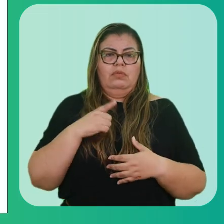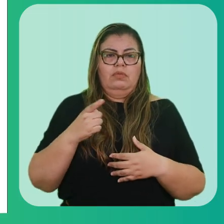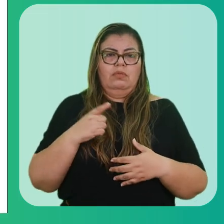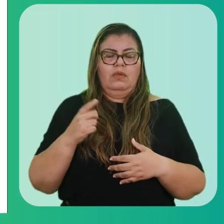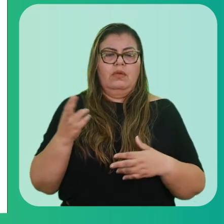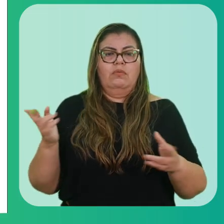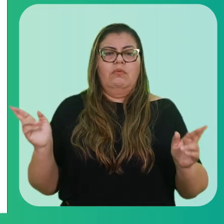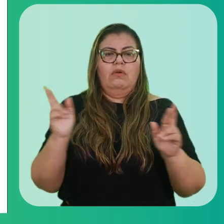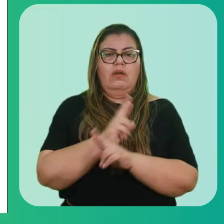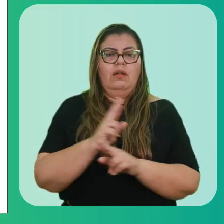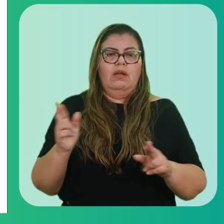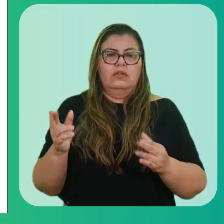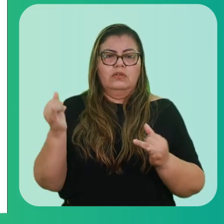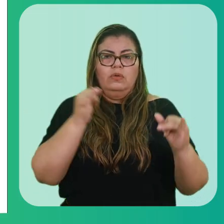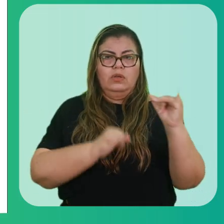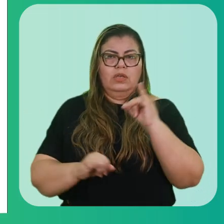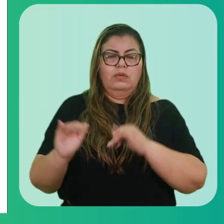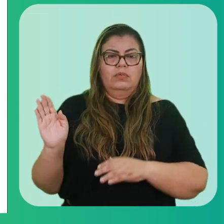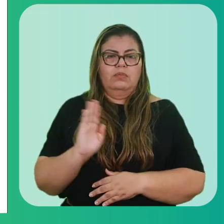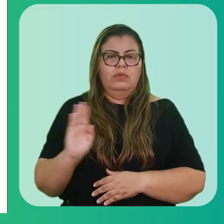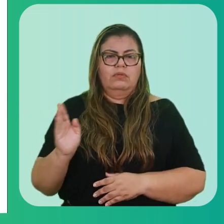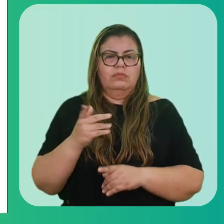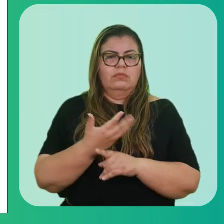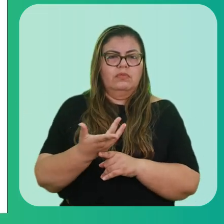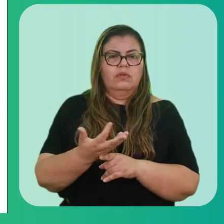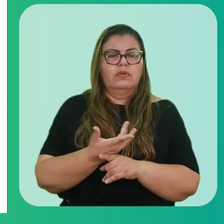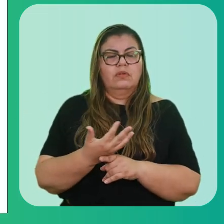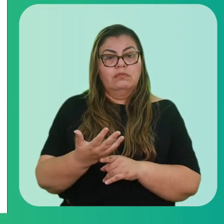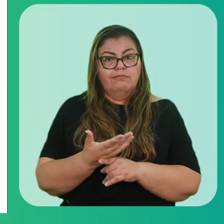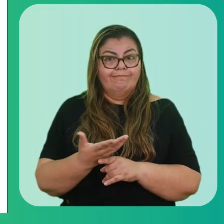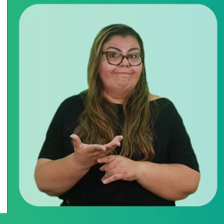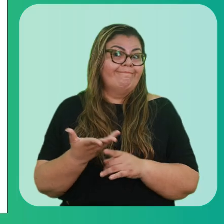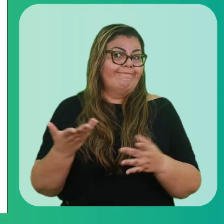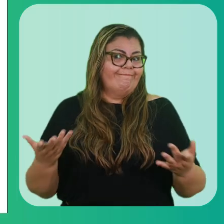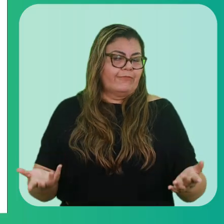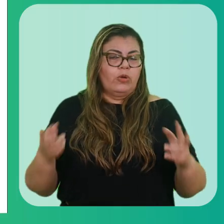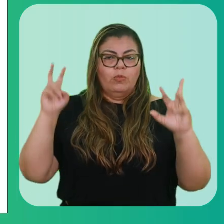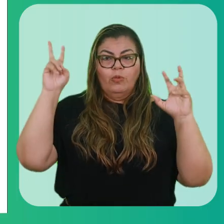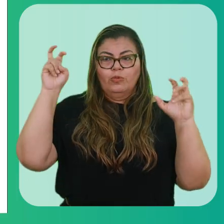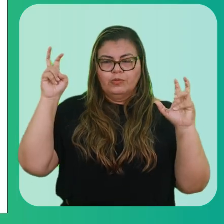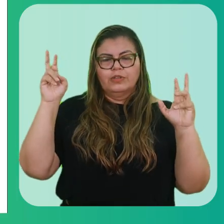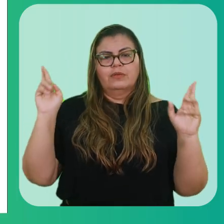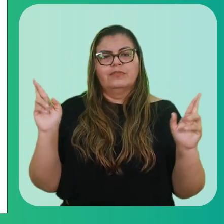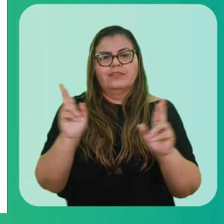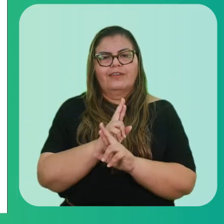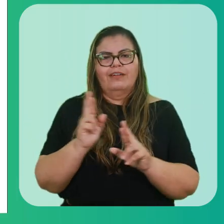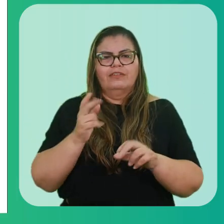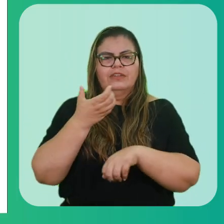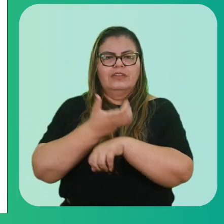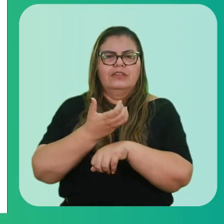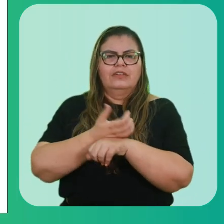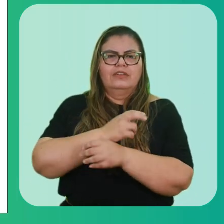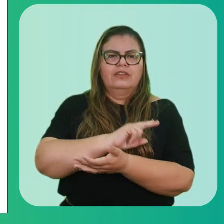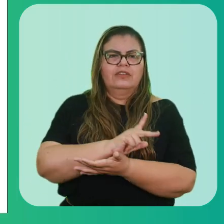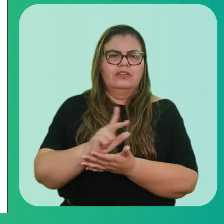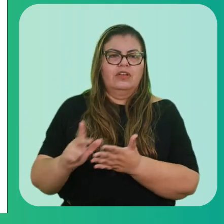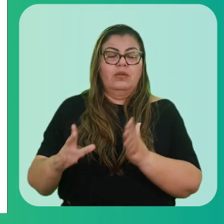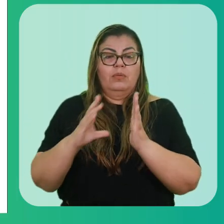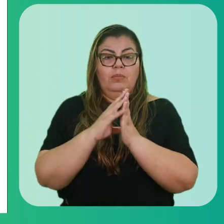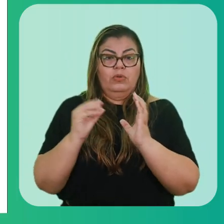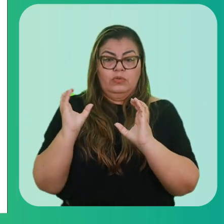química, biologia, física, um assunto, portanto, bastante interdisciplinar, com modelos científicos,